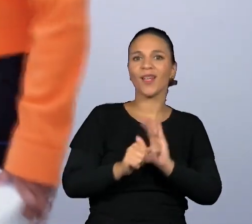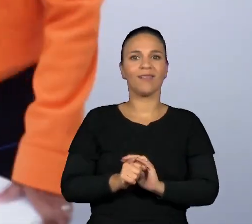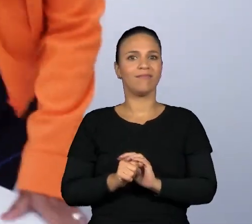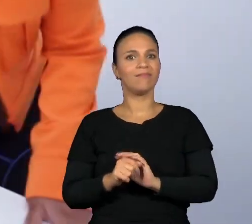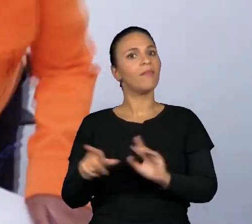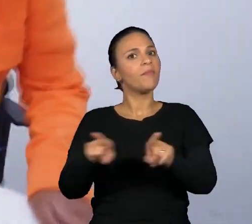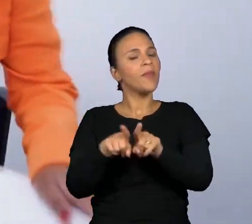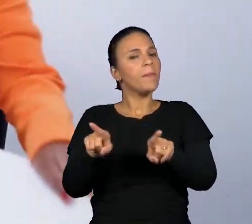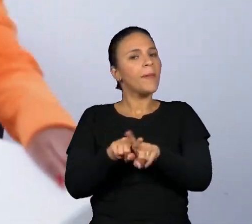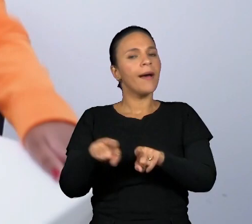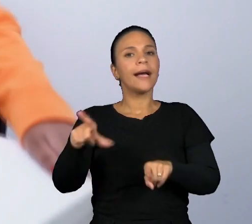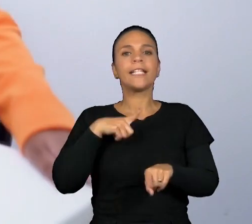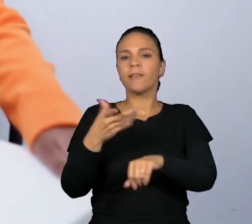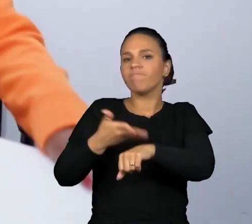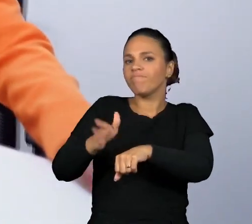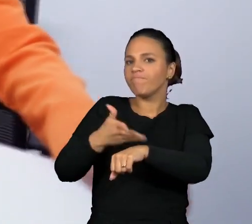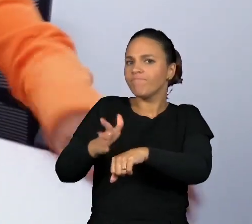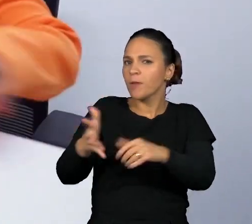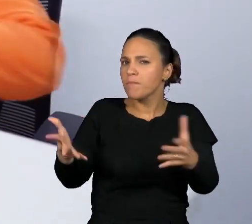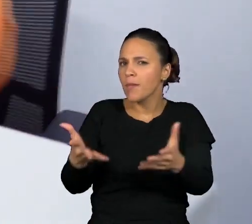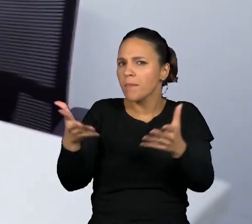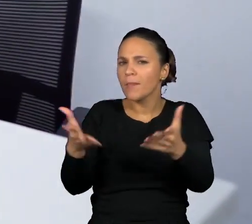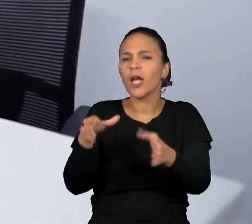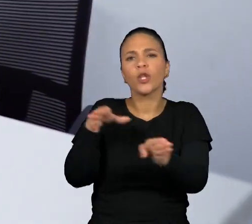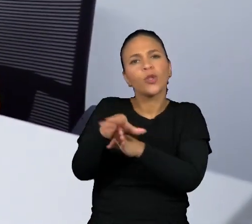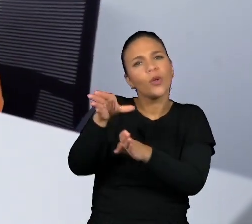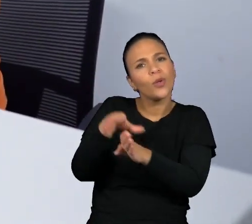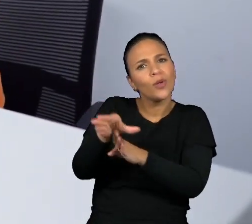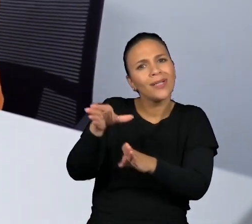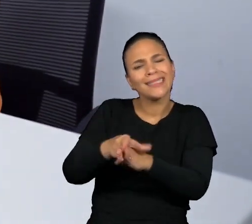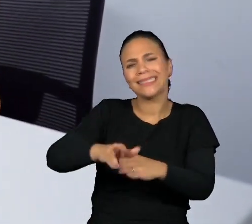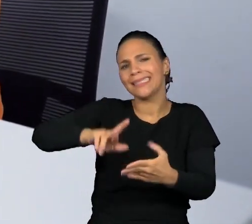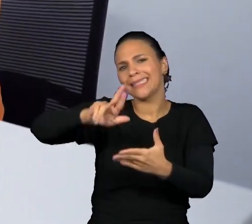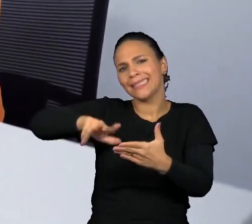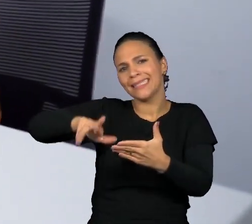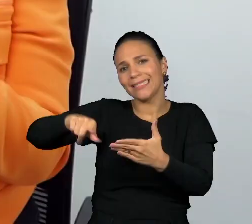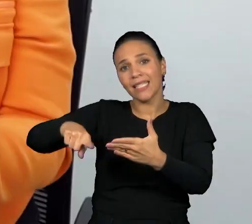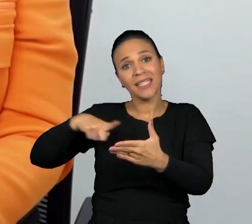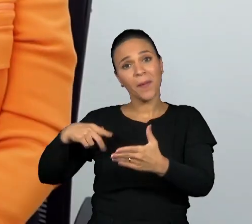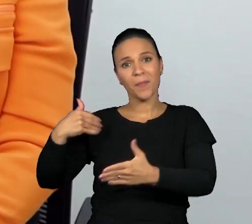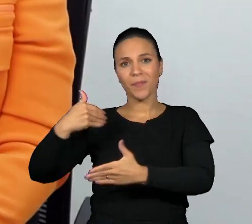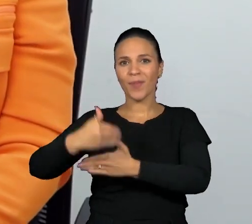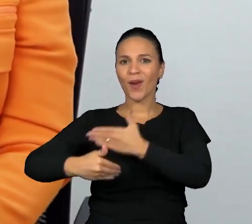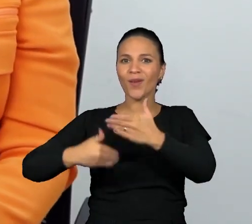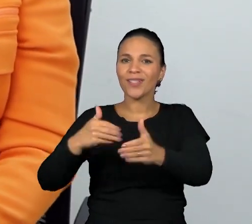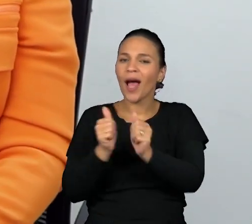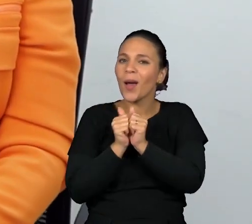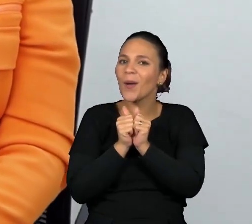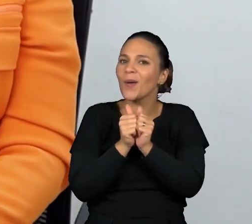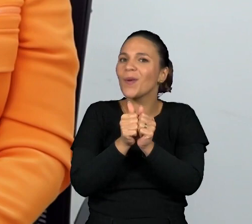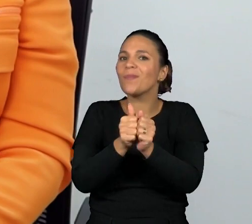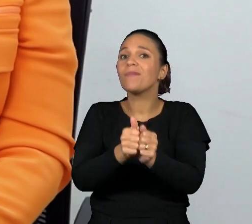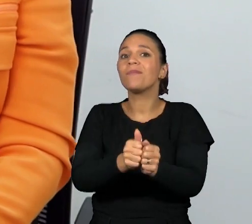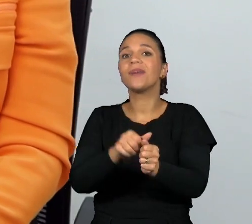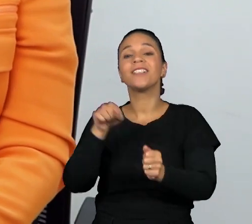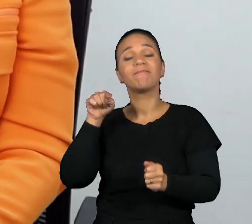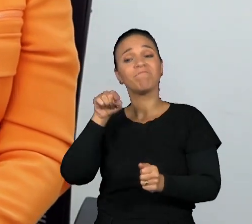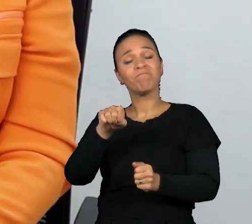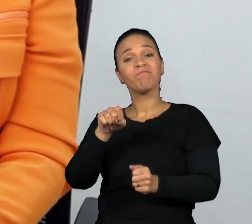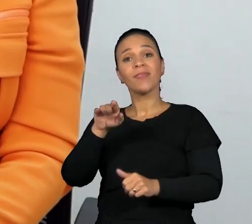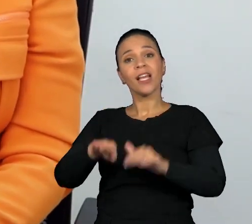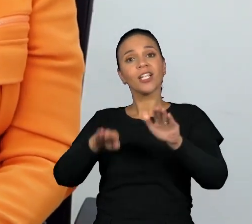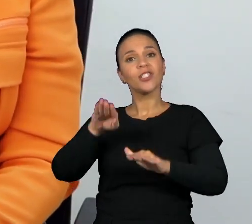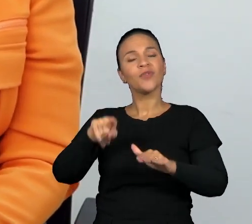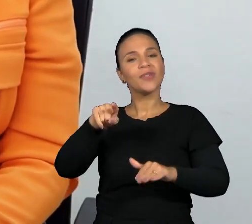vai receber treinamento, tutorias. Esse processo de acompanhamento acaba sendo, às vezes,